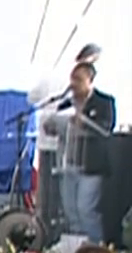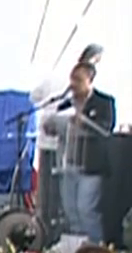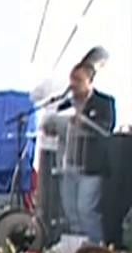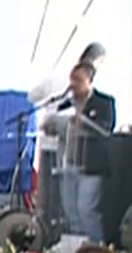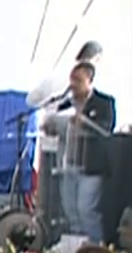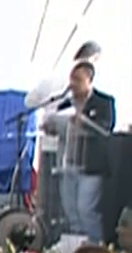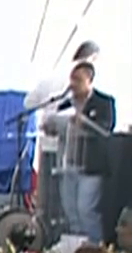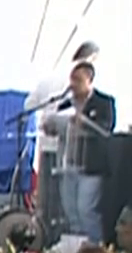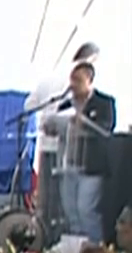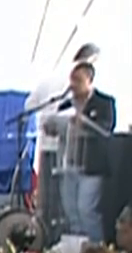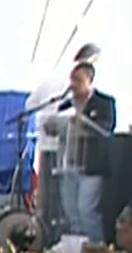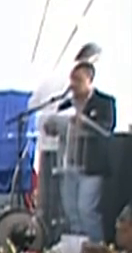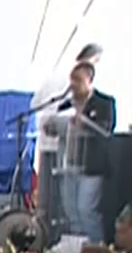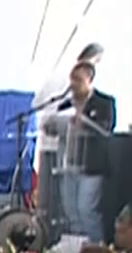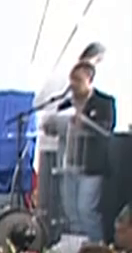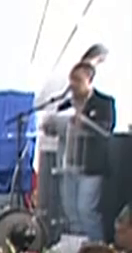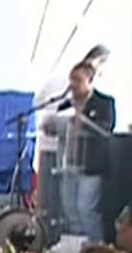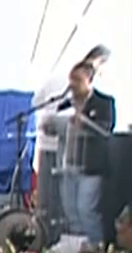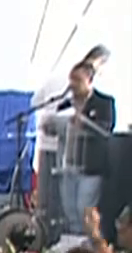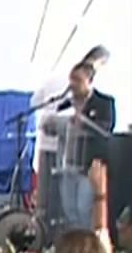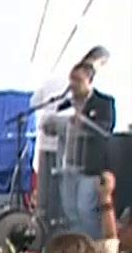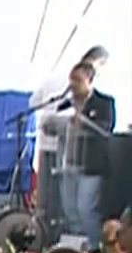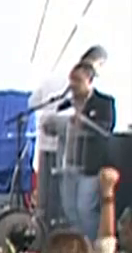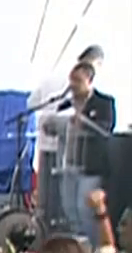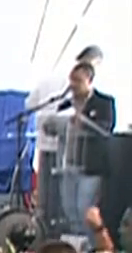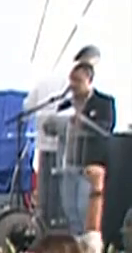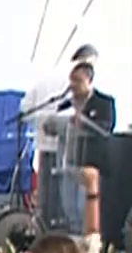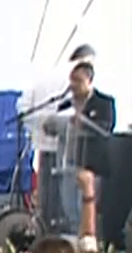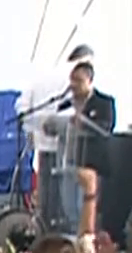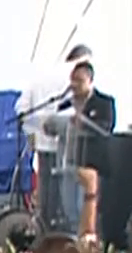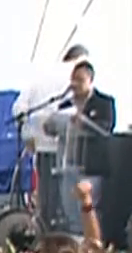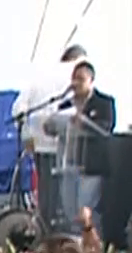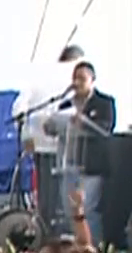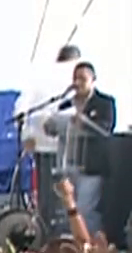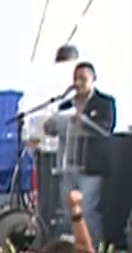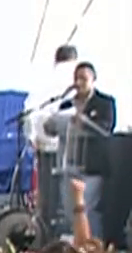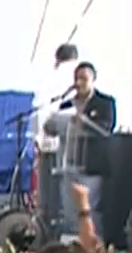A deputada federal Alice Portugal.